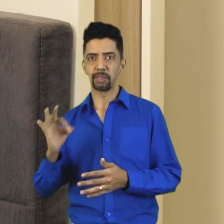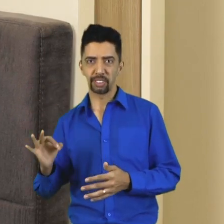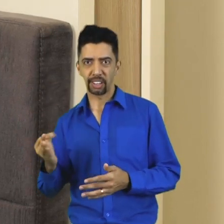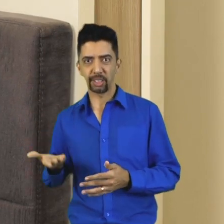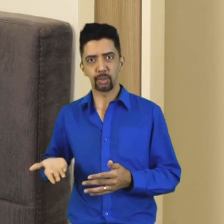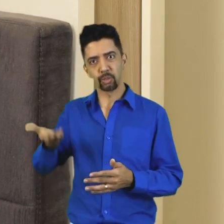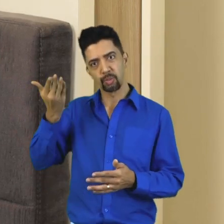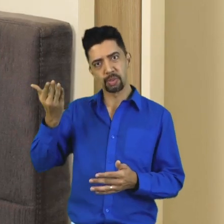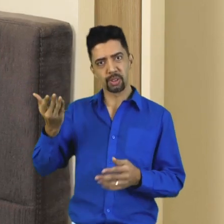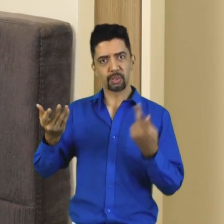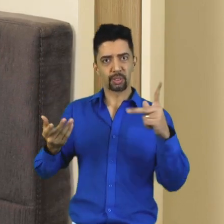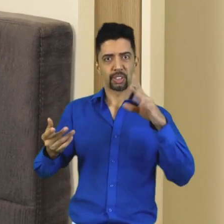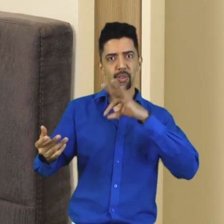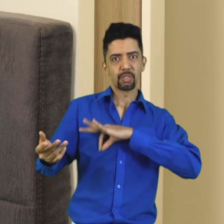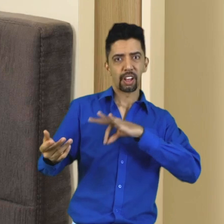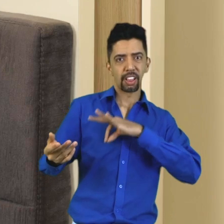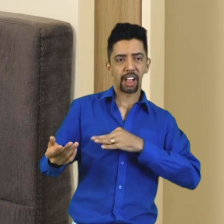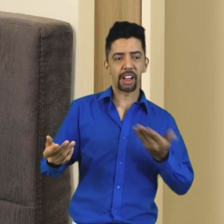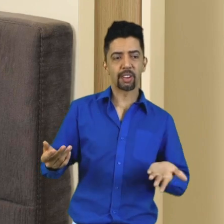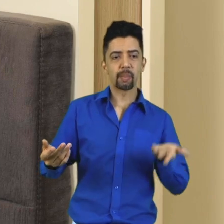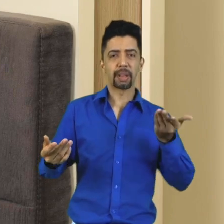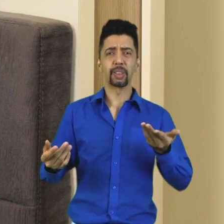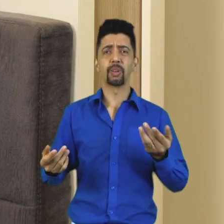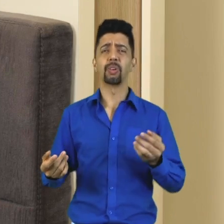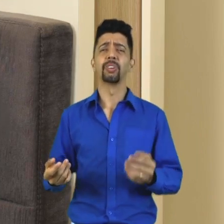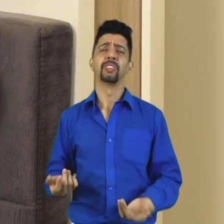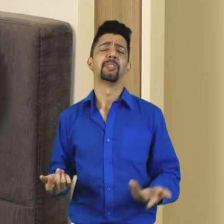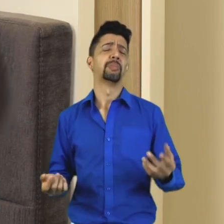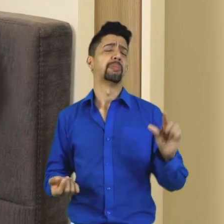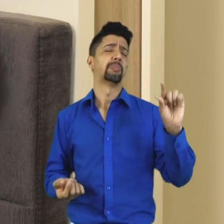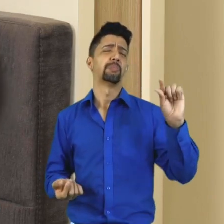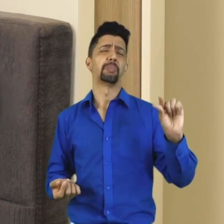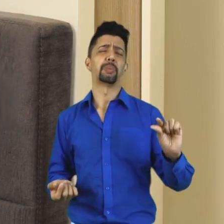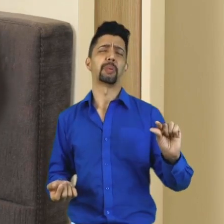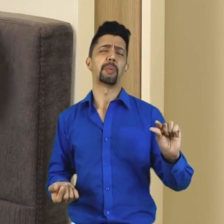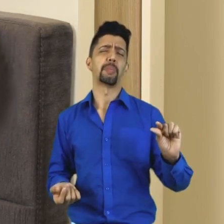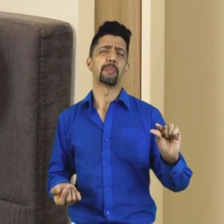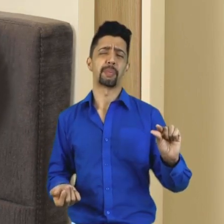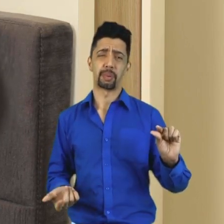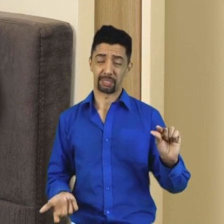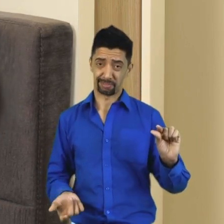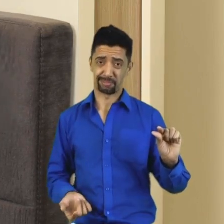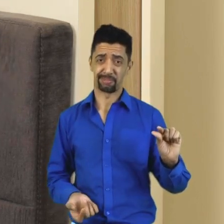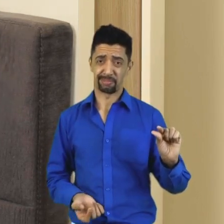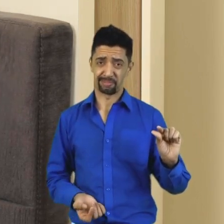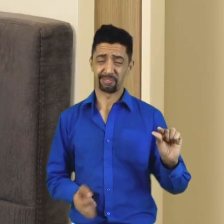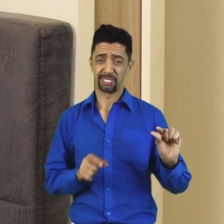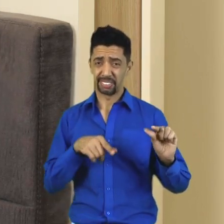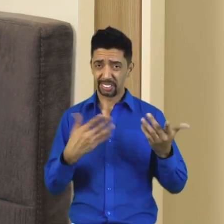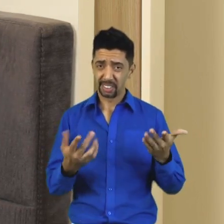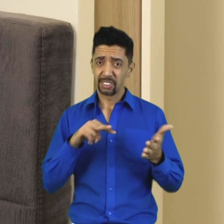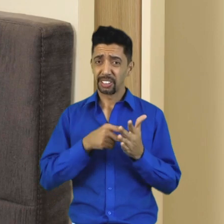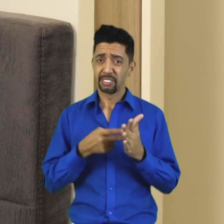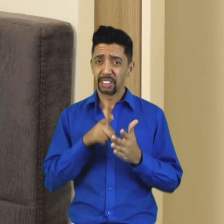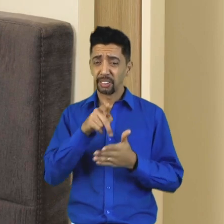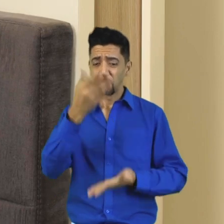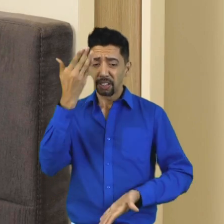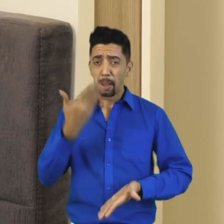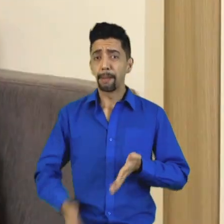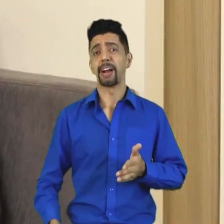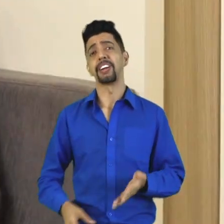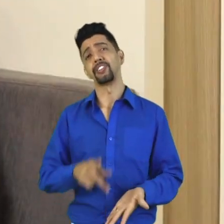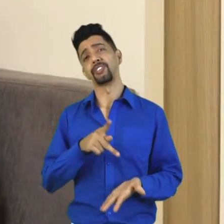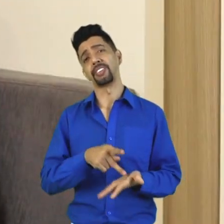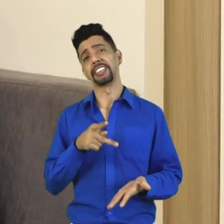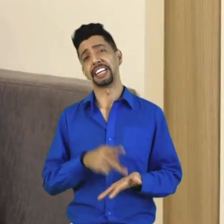minha casa, da minha família? Opa, eu tenho uma defasagem, uma perda real de